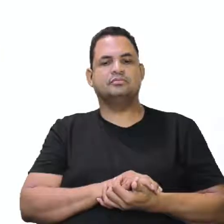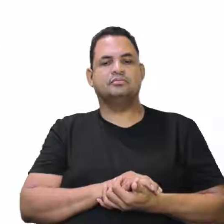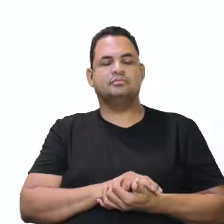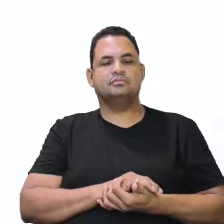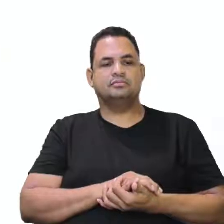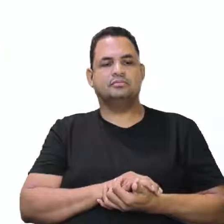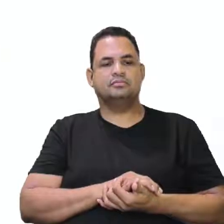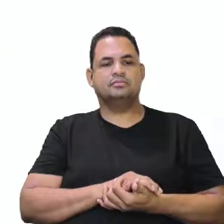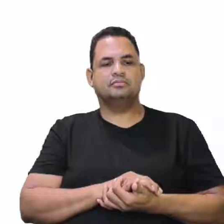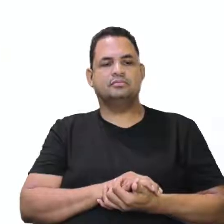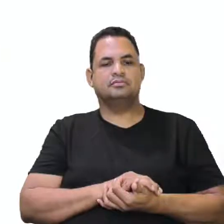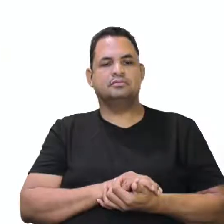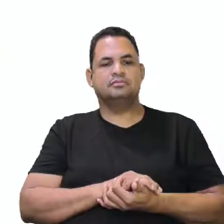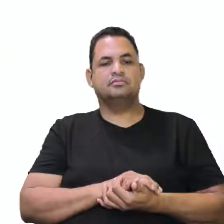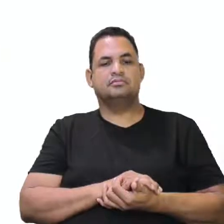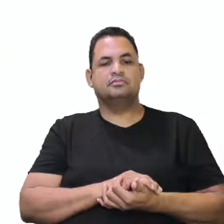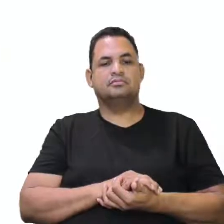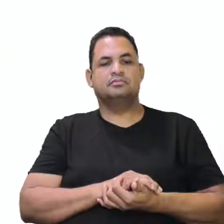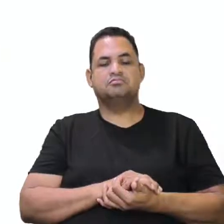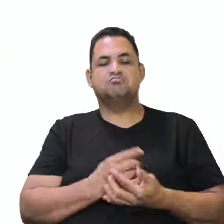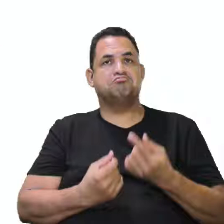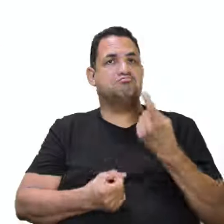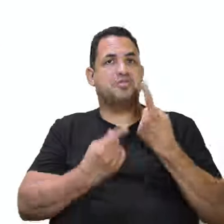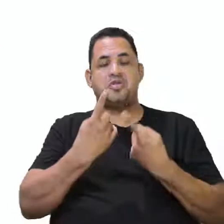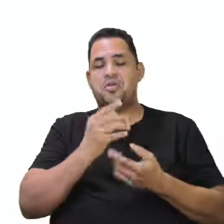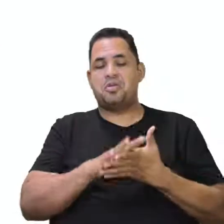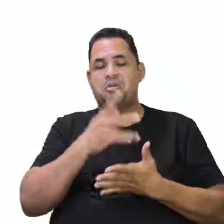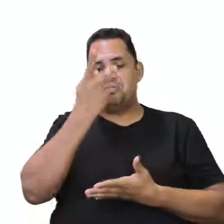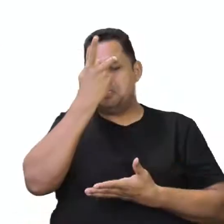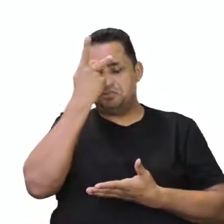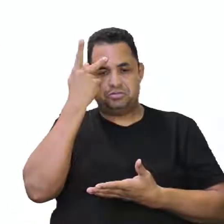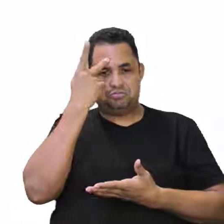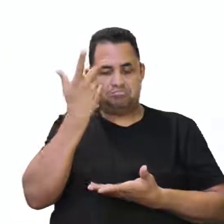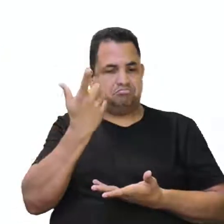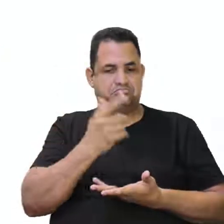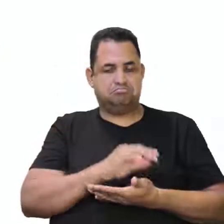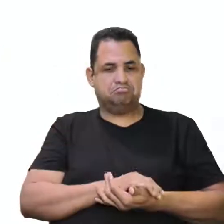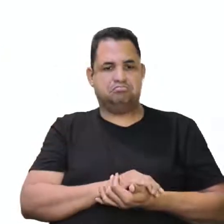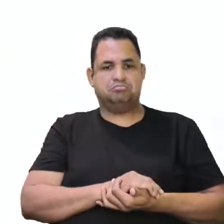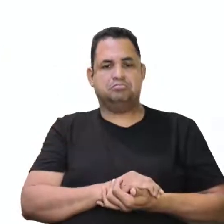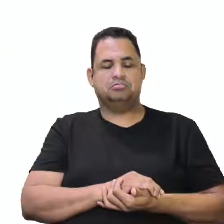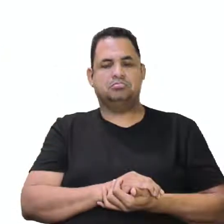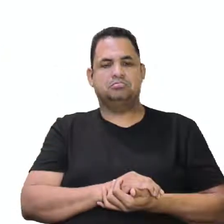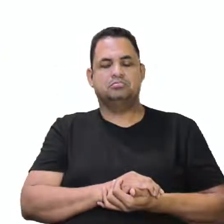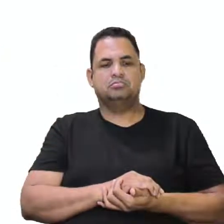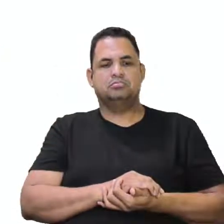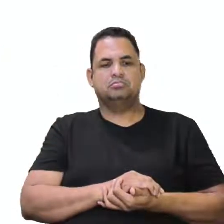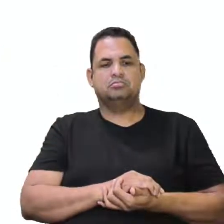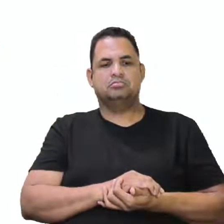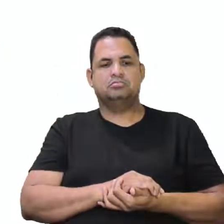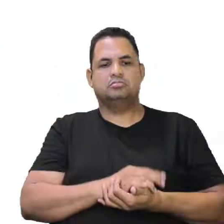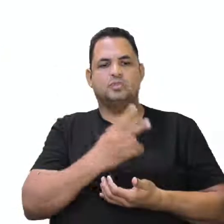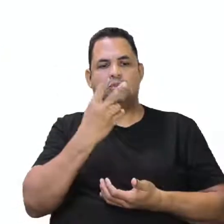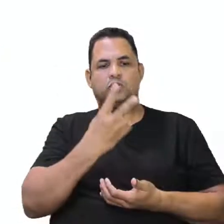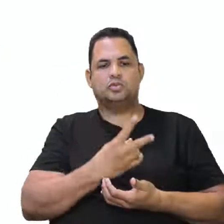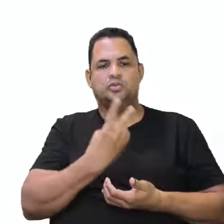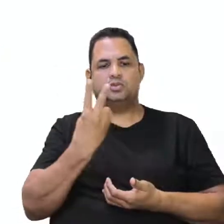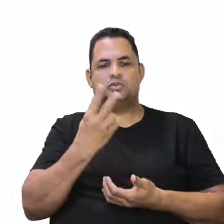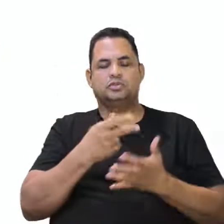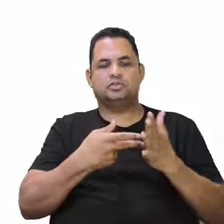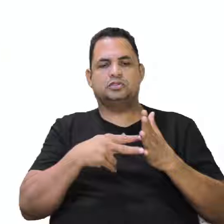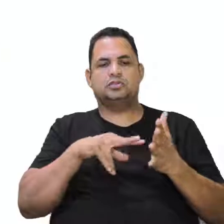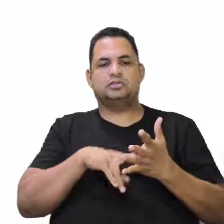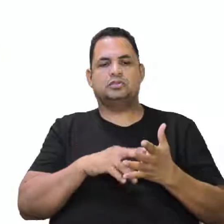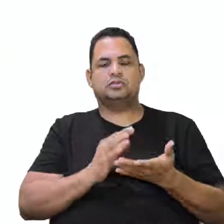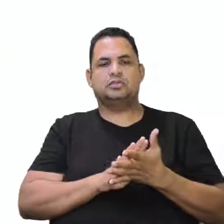de nobody, ou seja, ninguém. Então, no one é a mesma coisa que nobody. Eu falei para vocês podem usar tanto um quanto